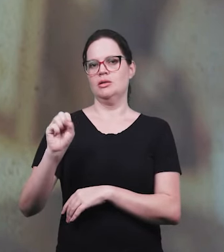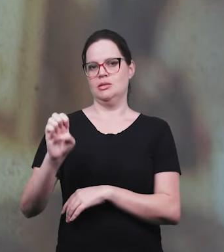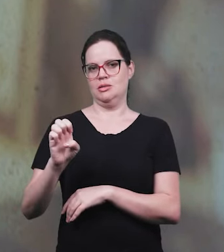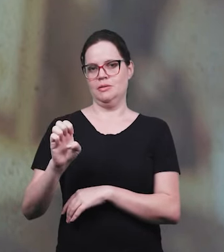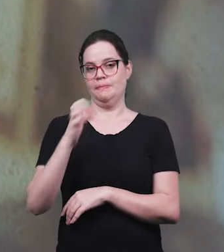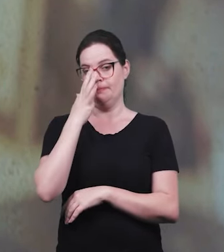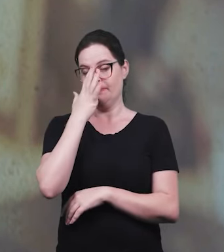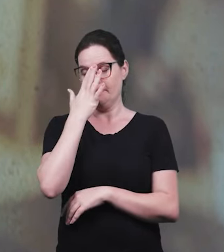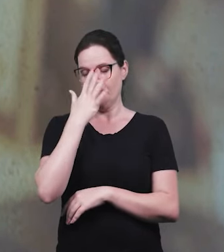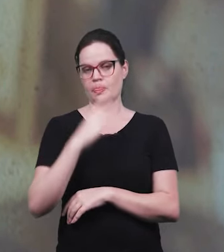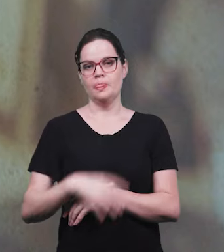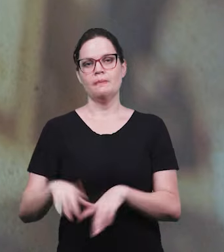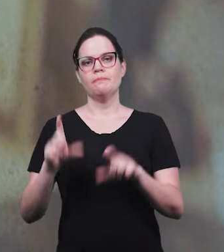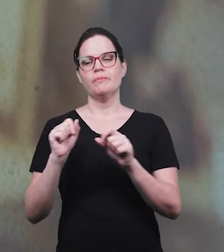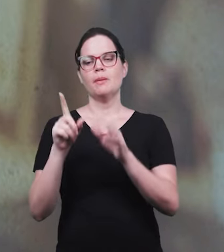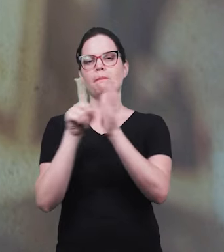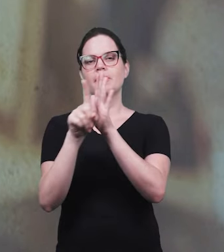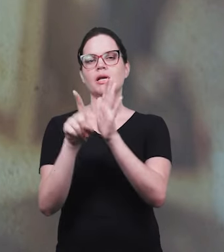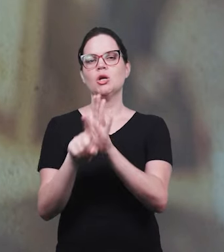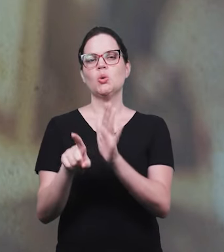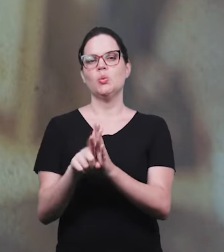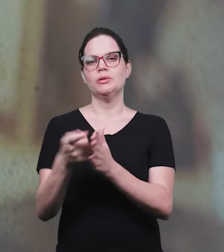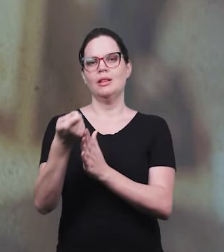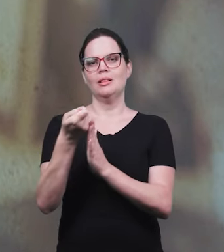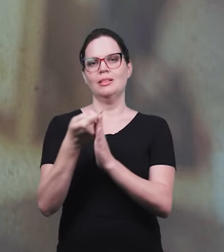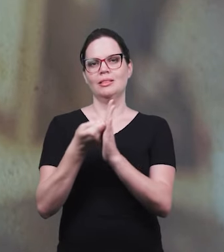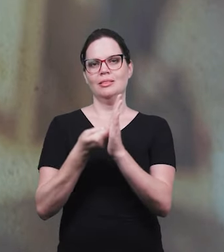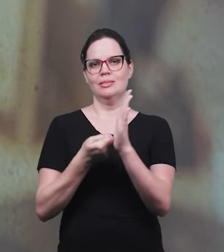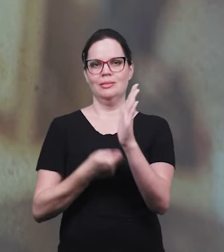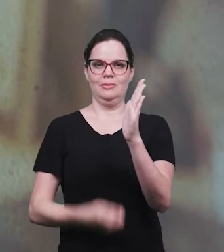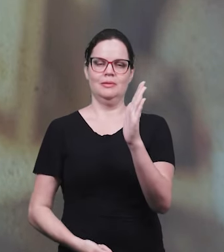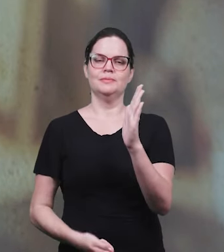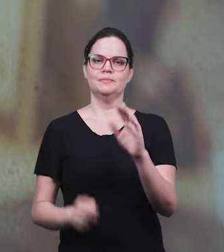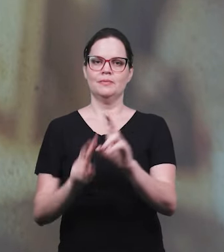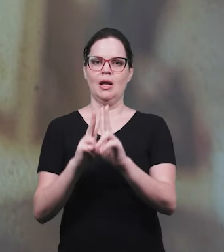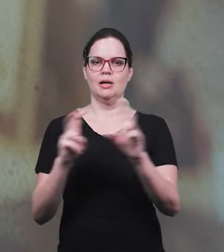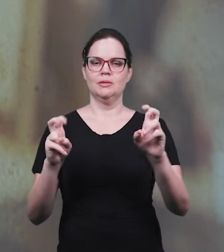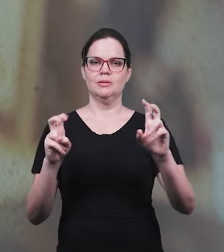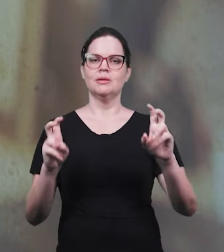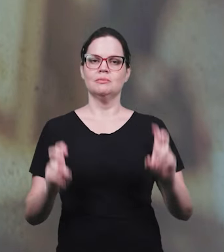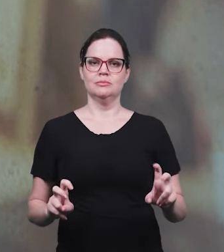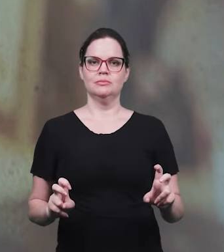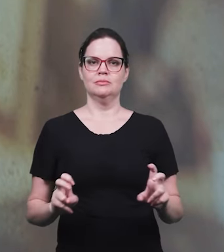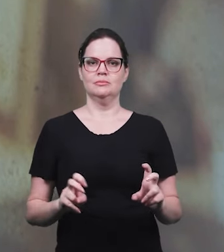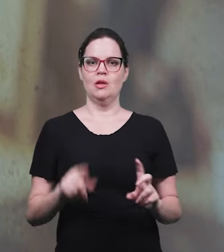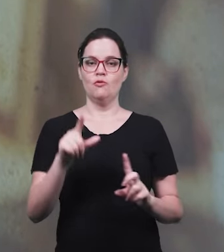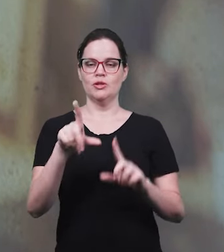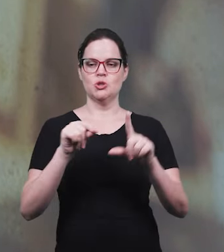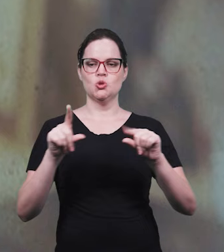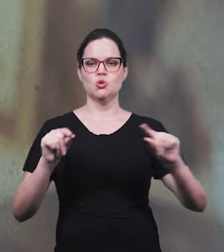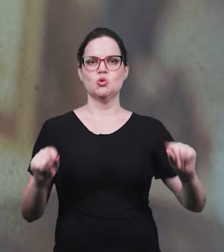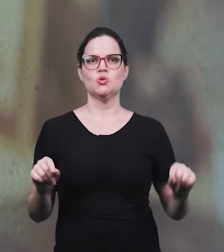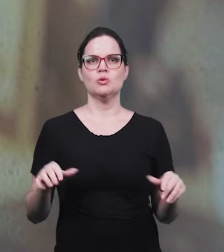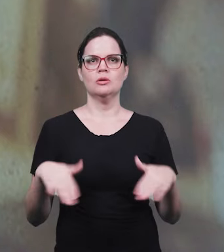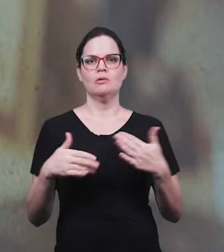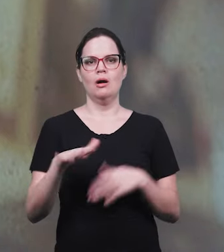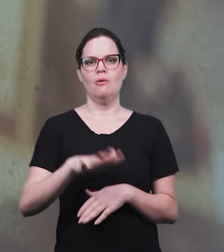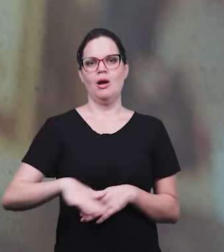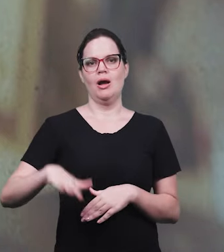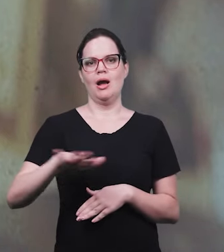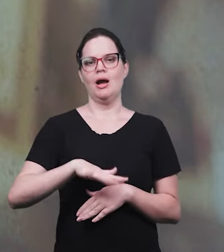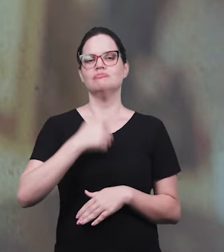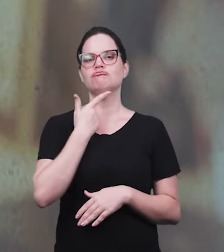segunda fase são questões na qual você vai discorrer sobre alguns temas, mas você escolhe em qual área